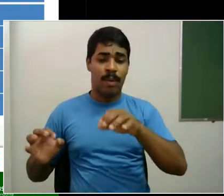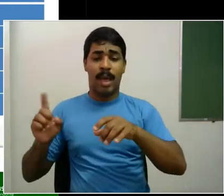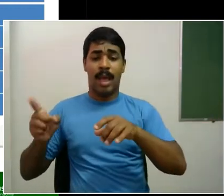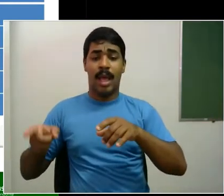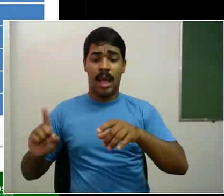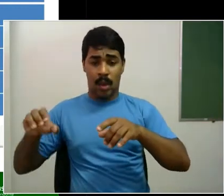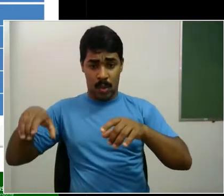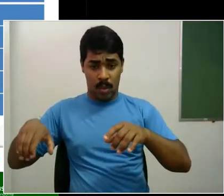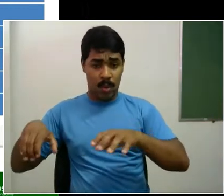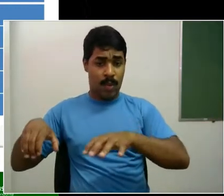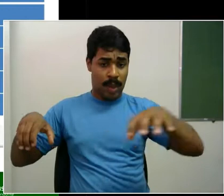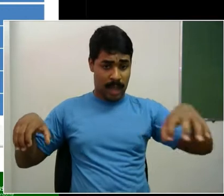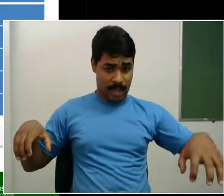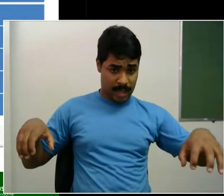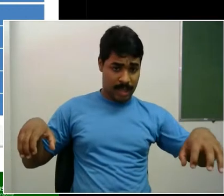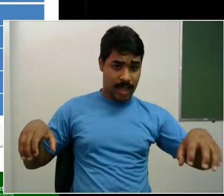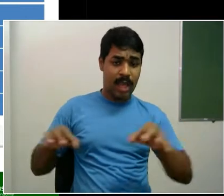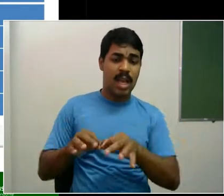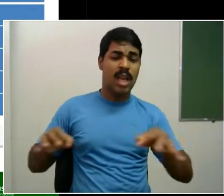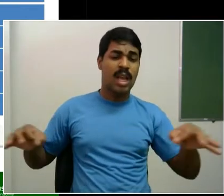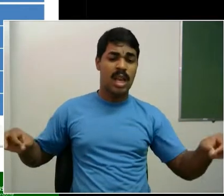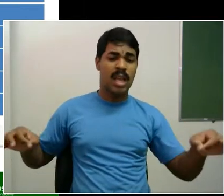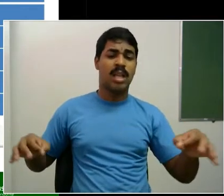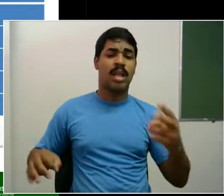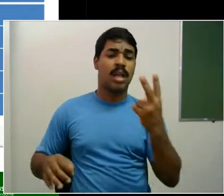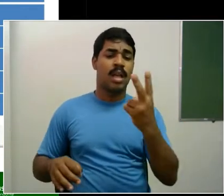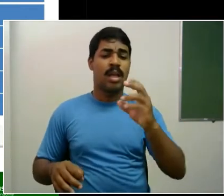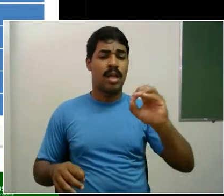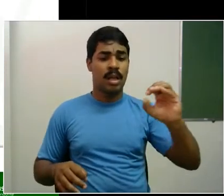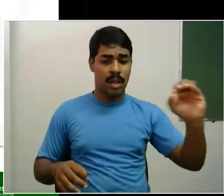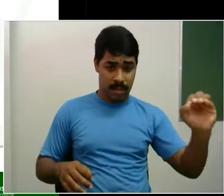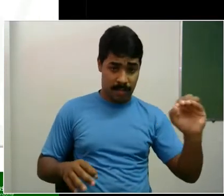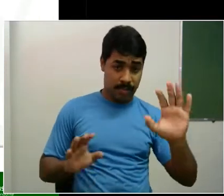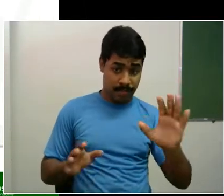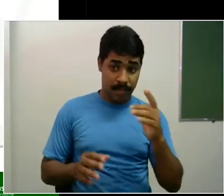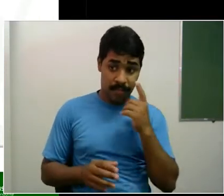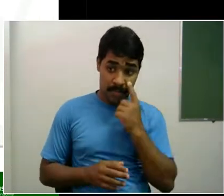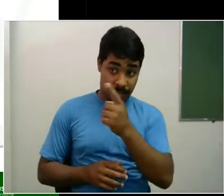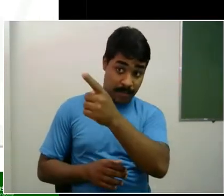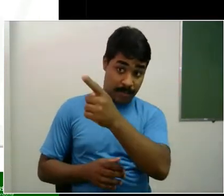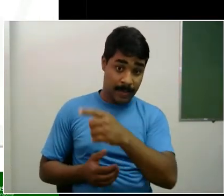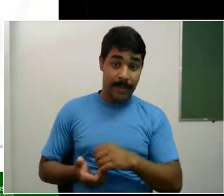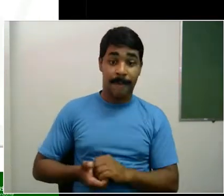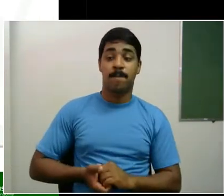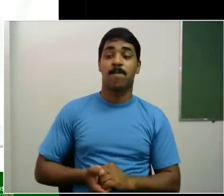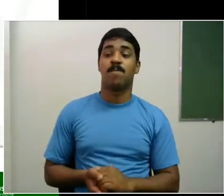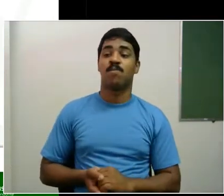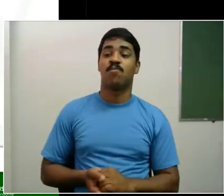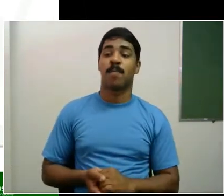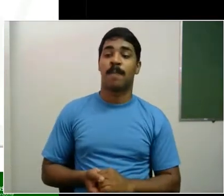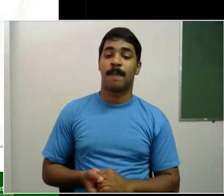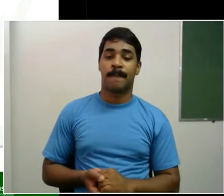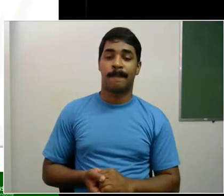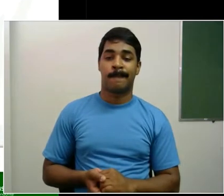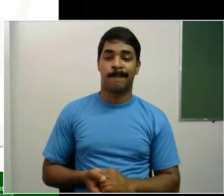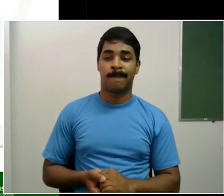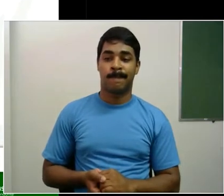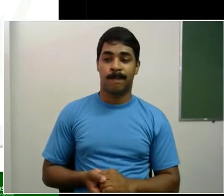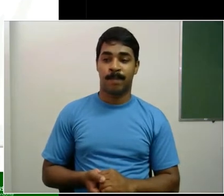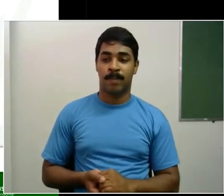do posto 1. Bem, só não entendi nada, tal, beleza, vamos lá, que vai ficar mais claro. Eu fiz aqui já